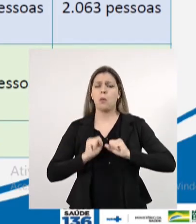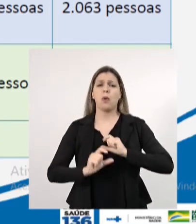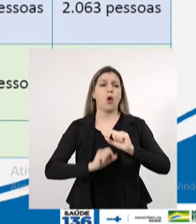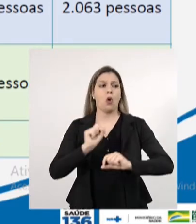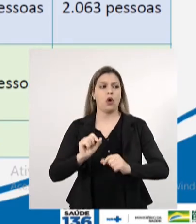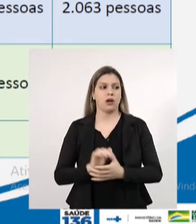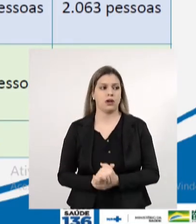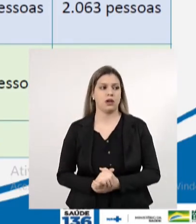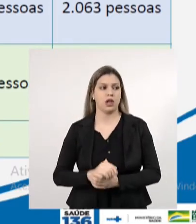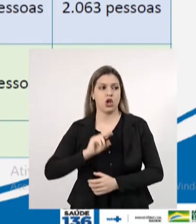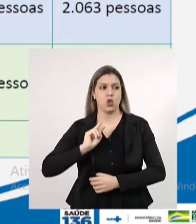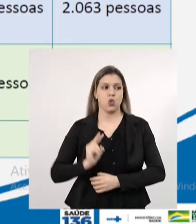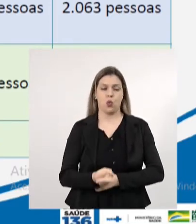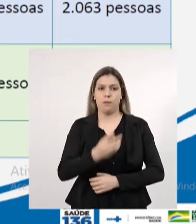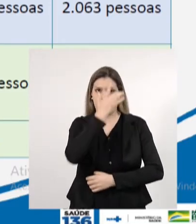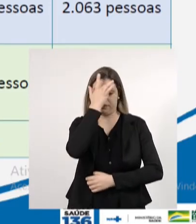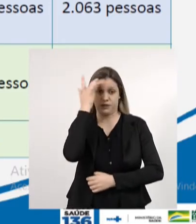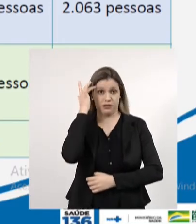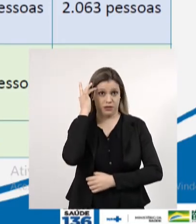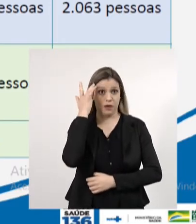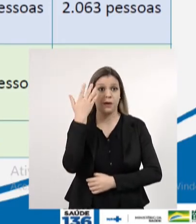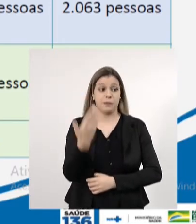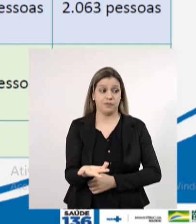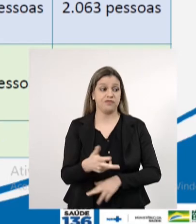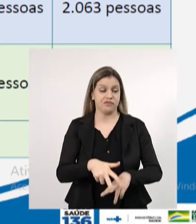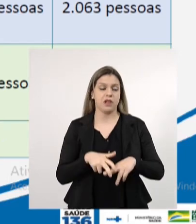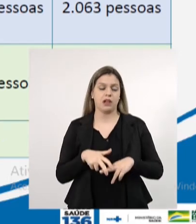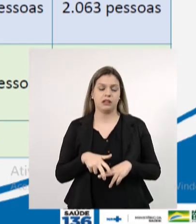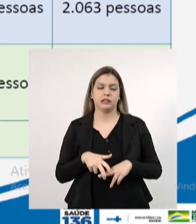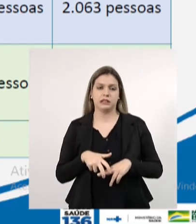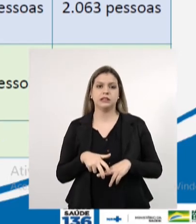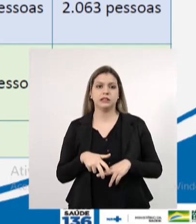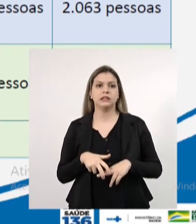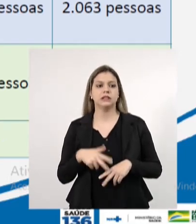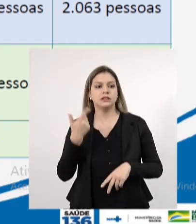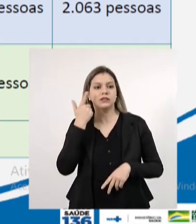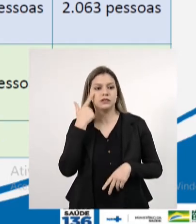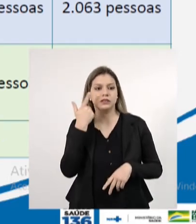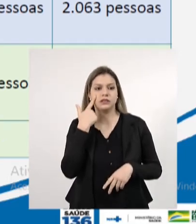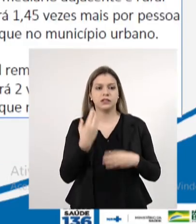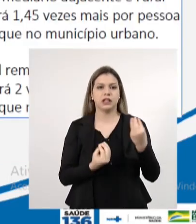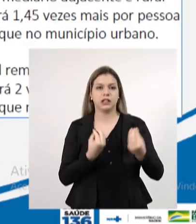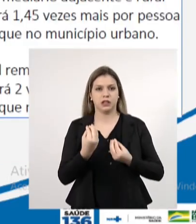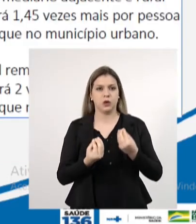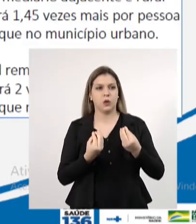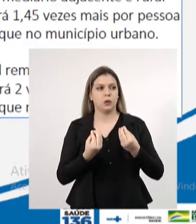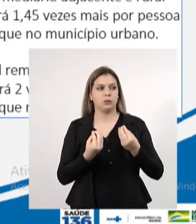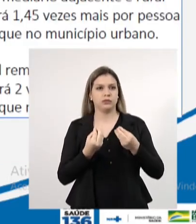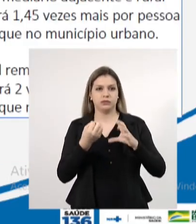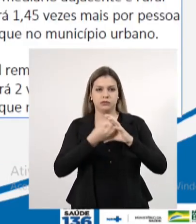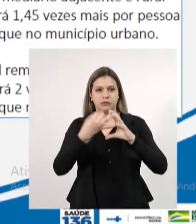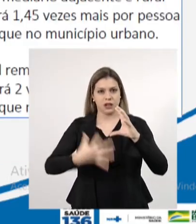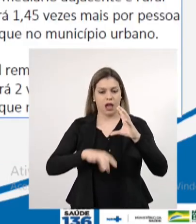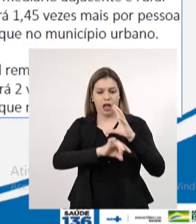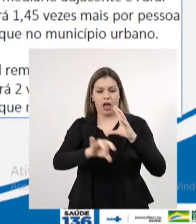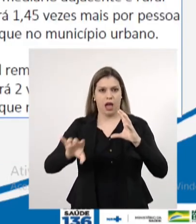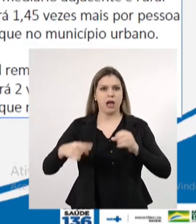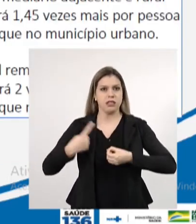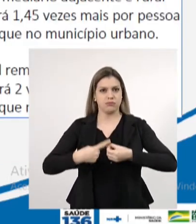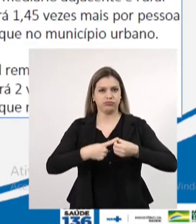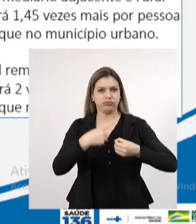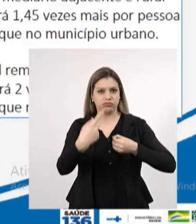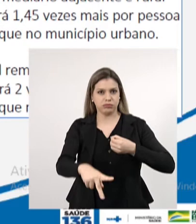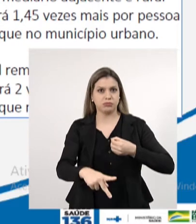quê? 2.000 pessoas. Então, eu vou considerar esse parâmetro para esse tipo de município.